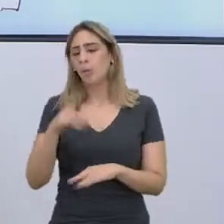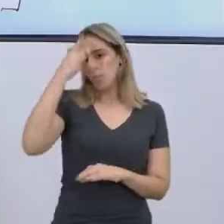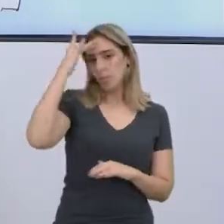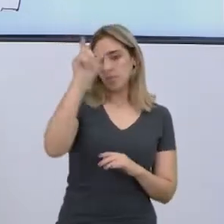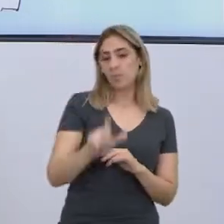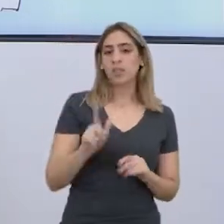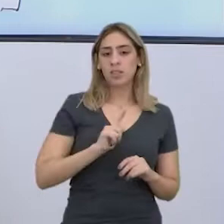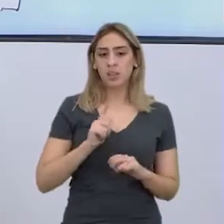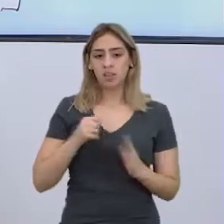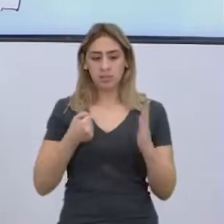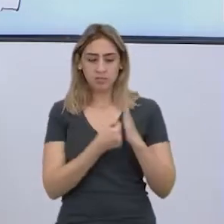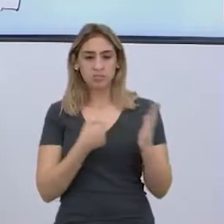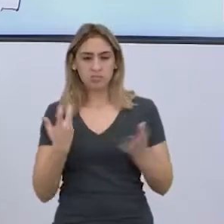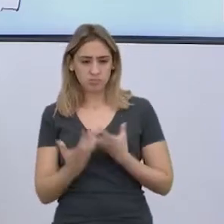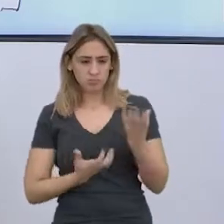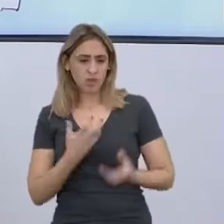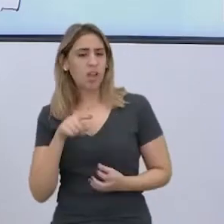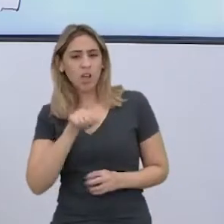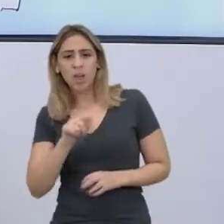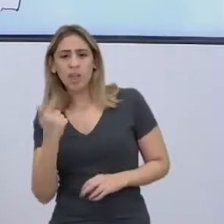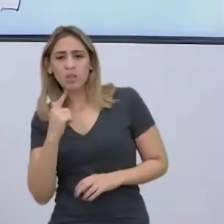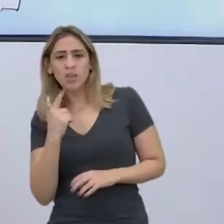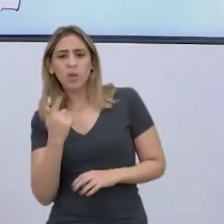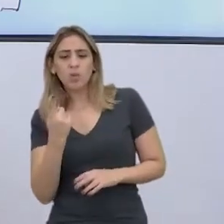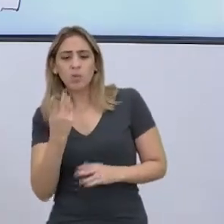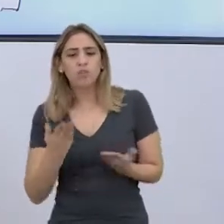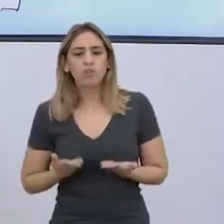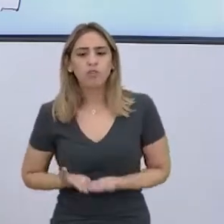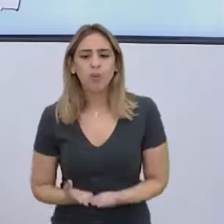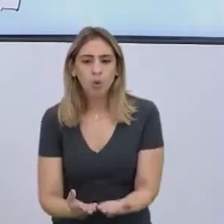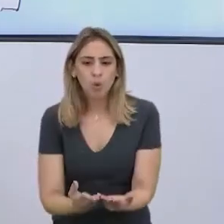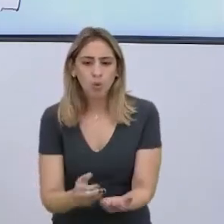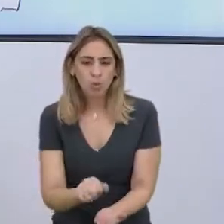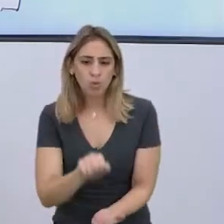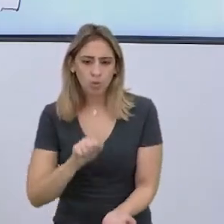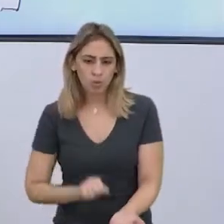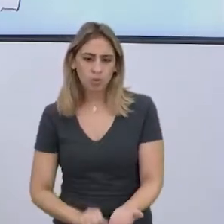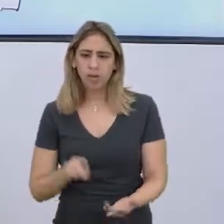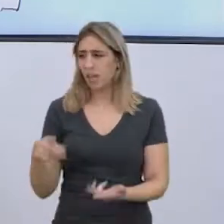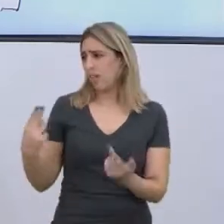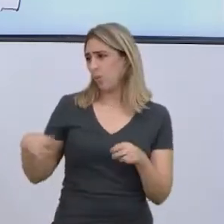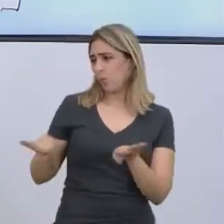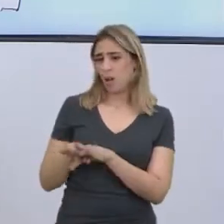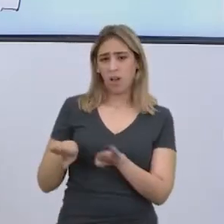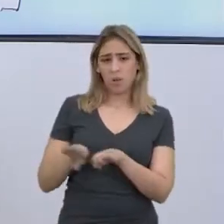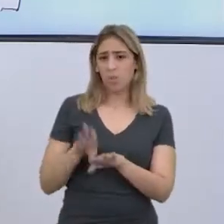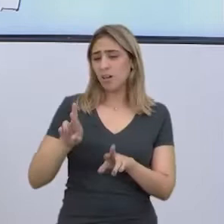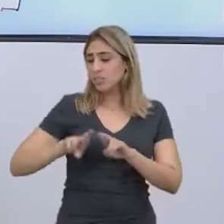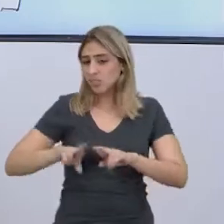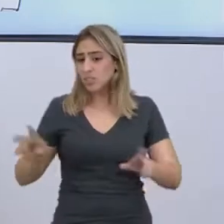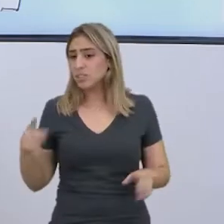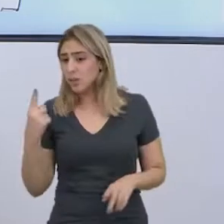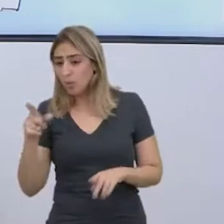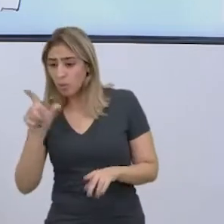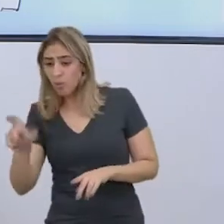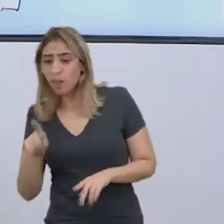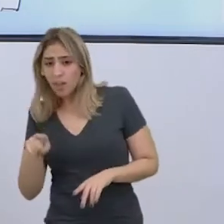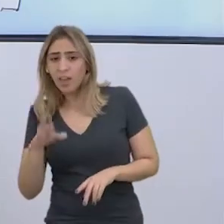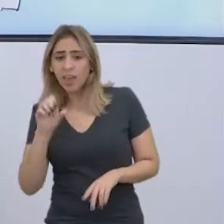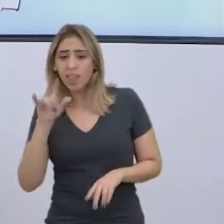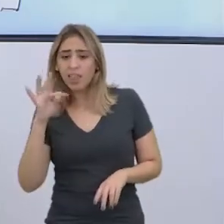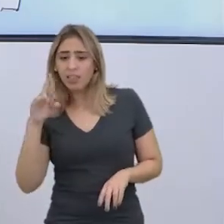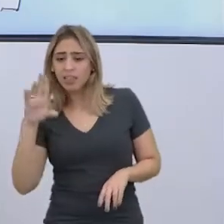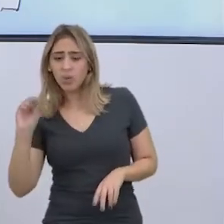tem air fryer que obrigatoriamente ela não tenha um forno, que é meio que exatamente a mesma coisa. A diferença é que um é elétrico